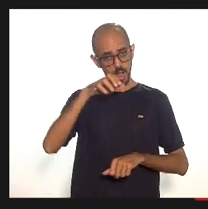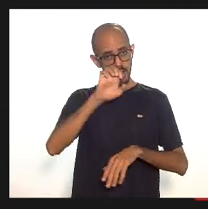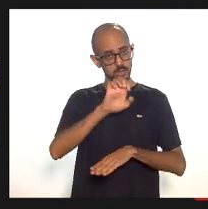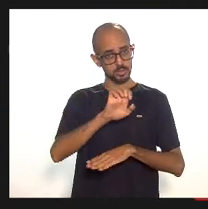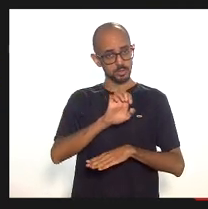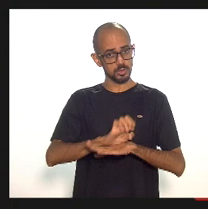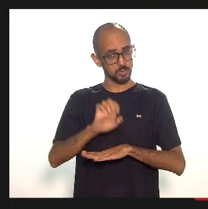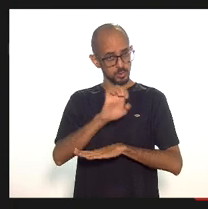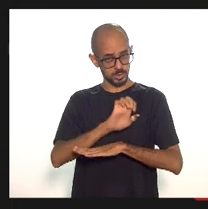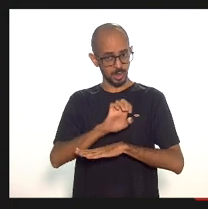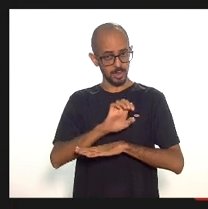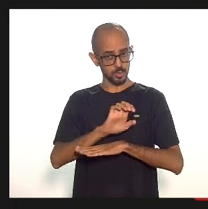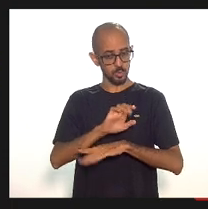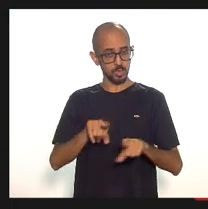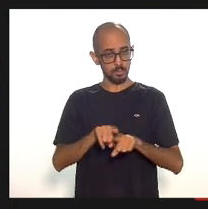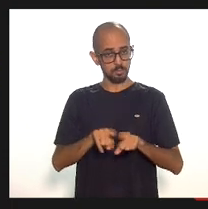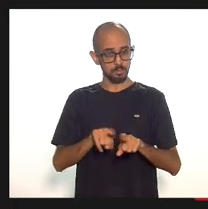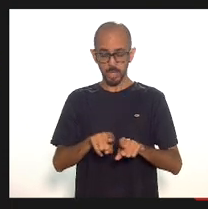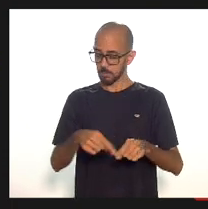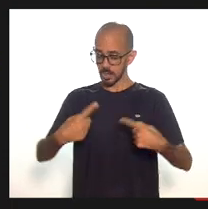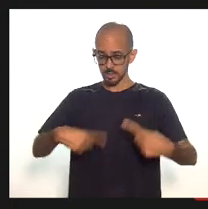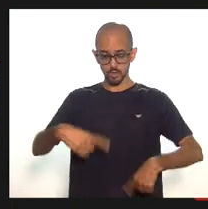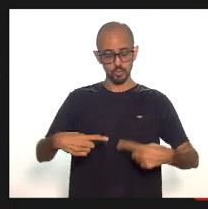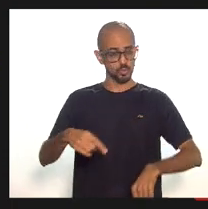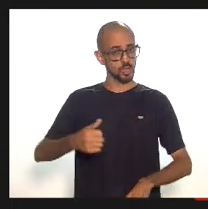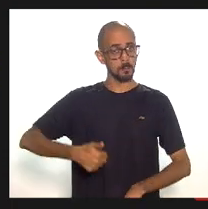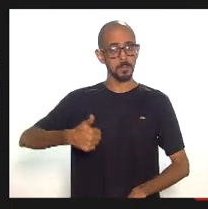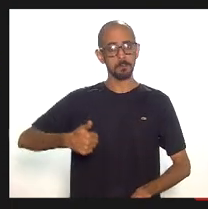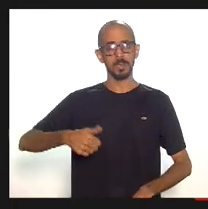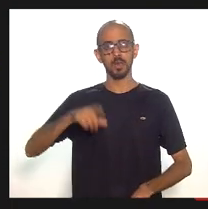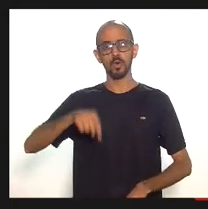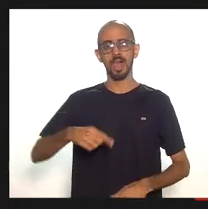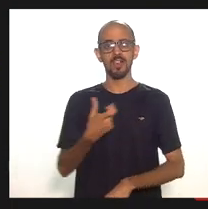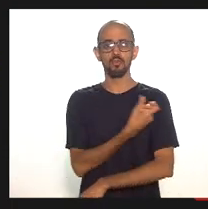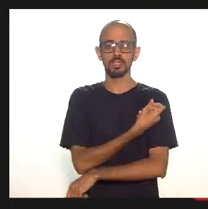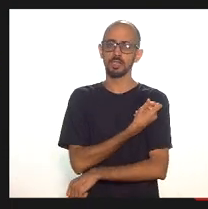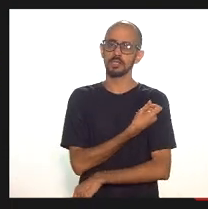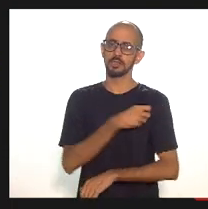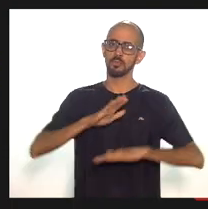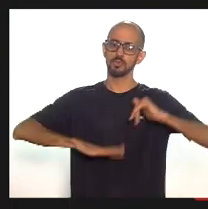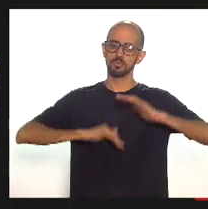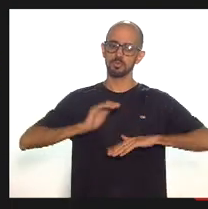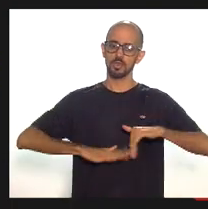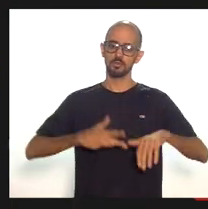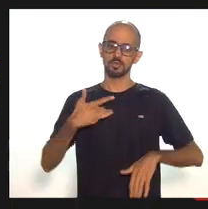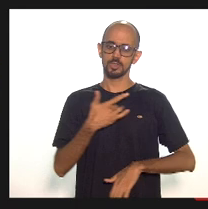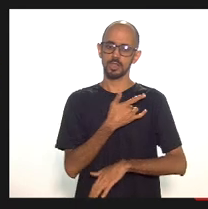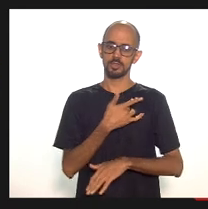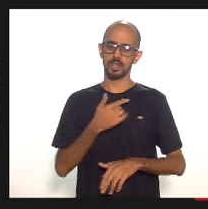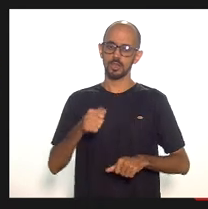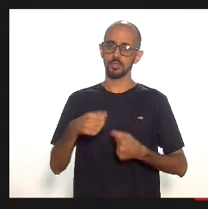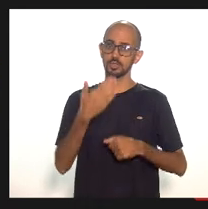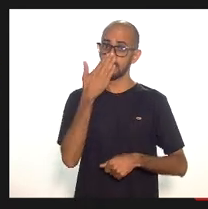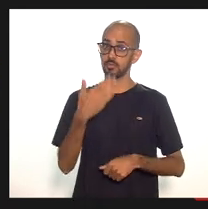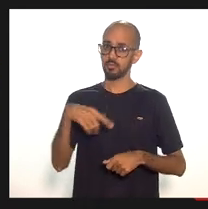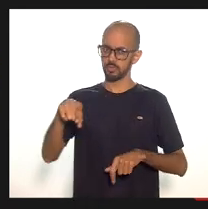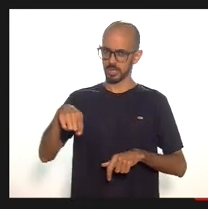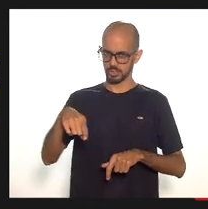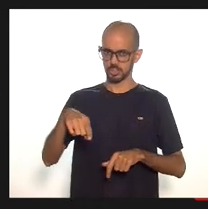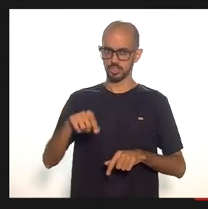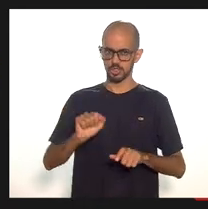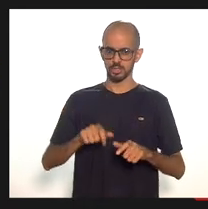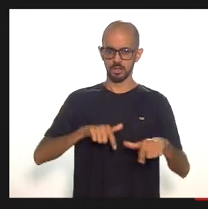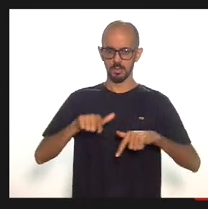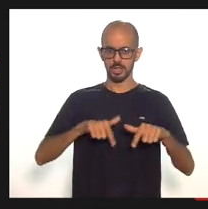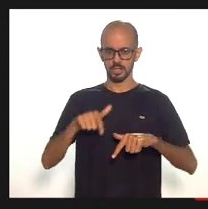governos, para se discutir, primeiramente, a vacinação para esses profissionais que estariam na linha de frente, que já estavam